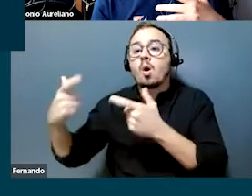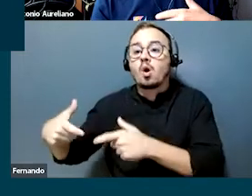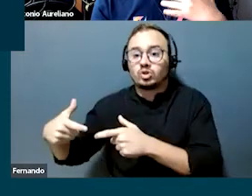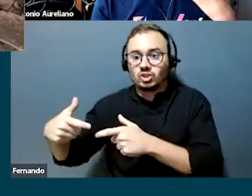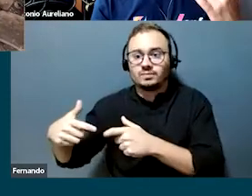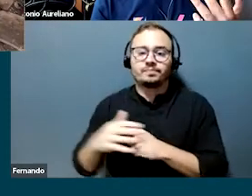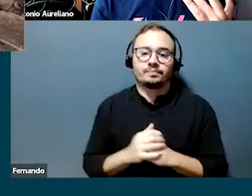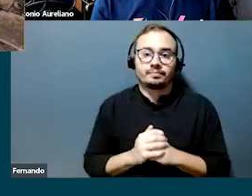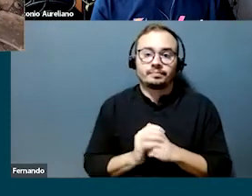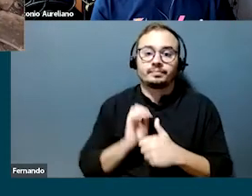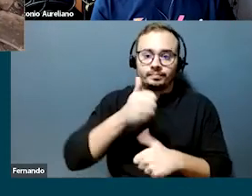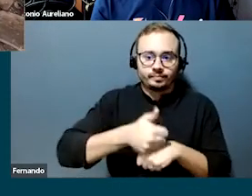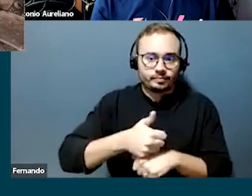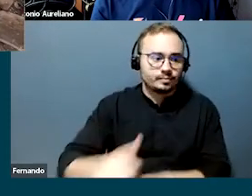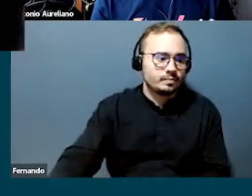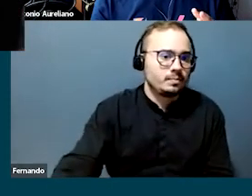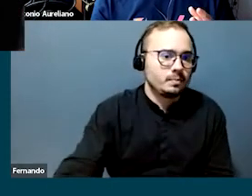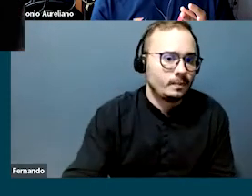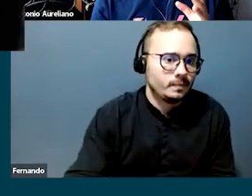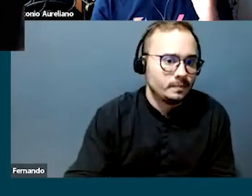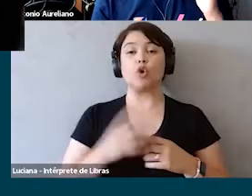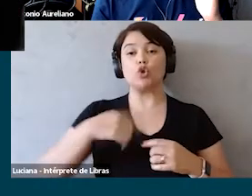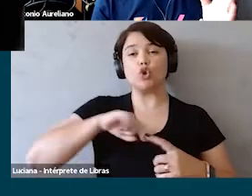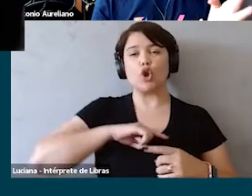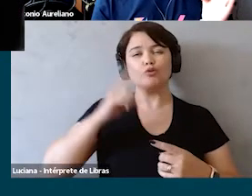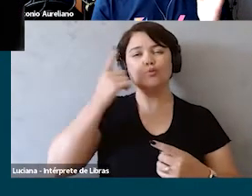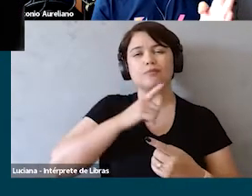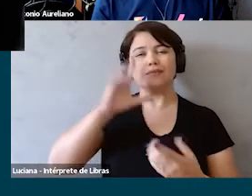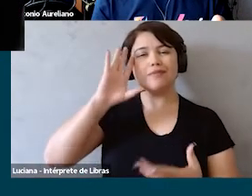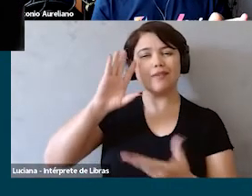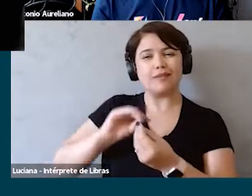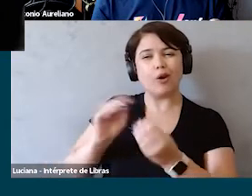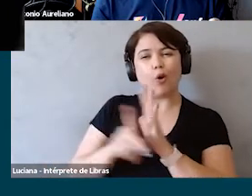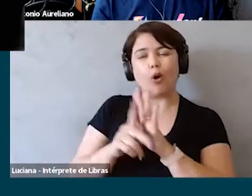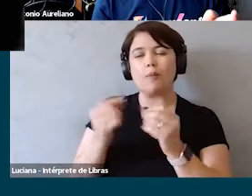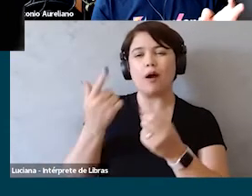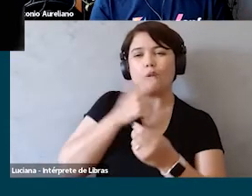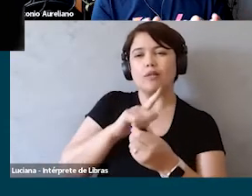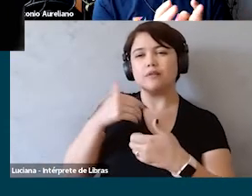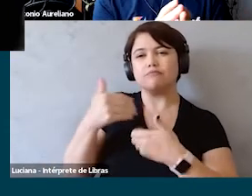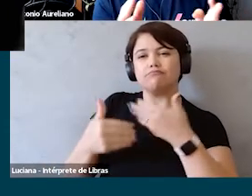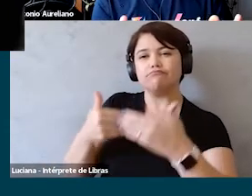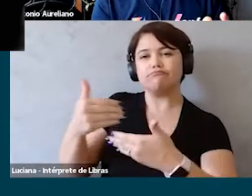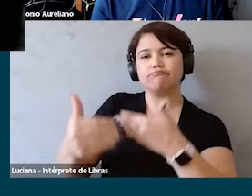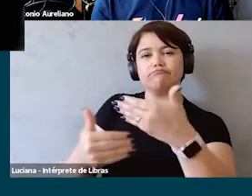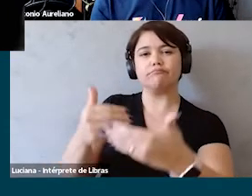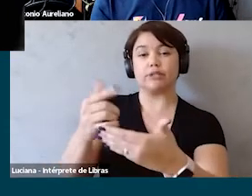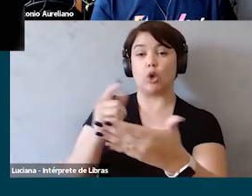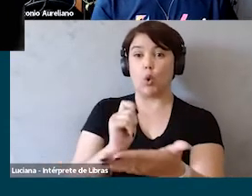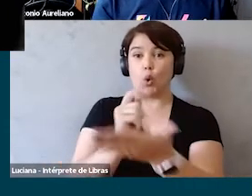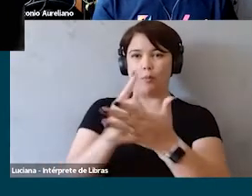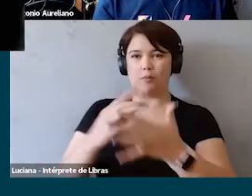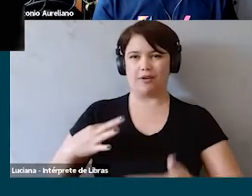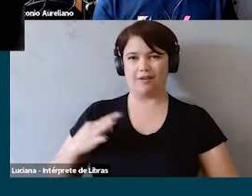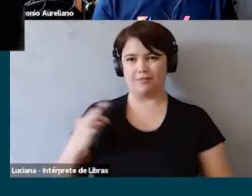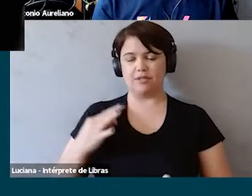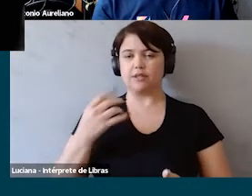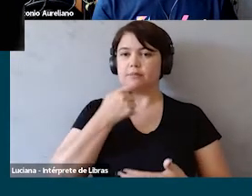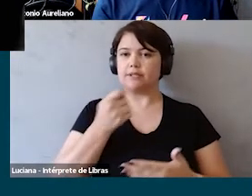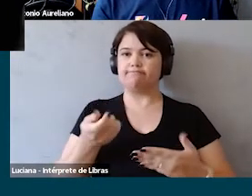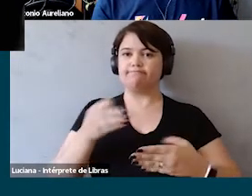E aí, trazendo o primeiro ponto, que são os blocos, a gente consegue entender um encadeamento econômico da seguinte forma. Quando eu compro